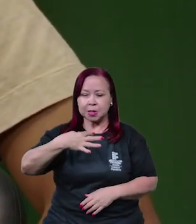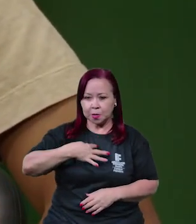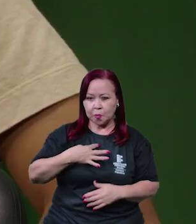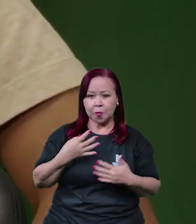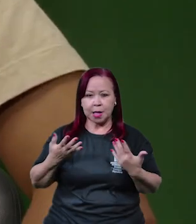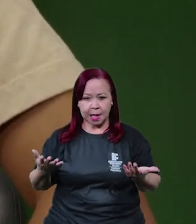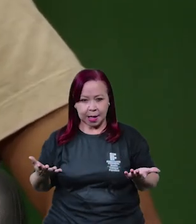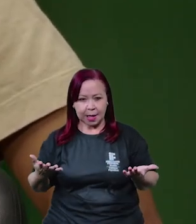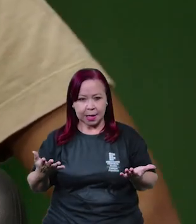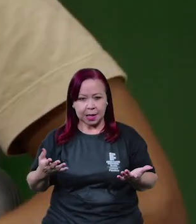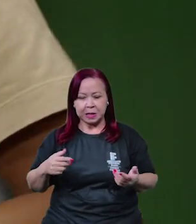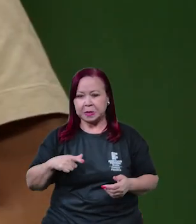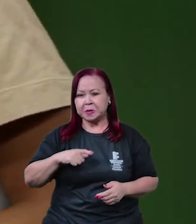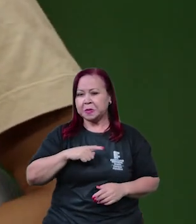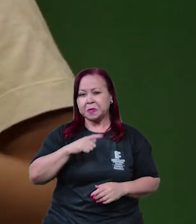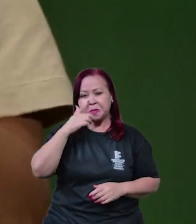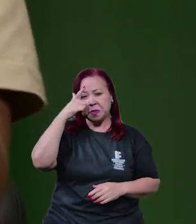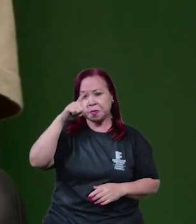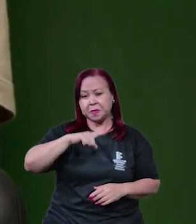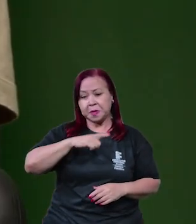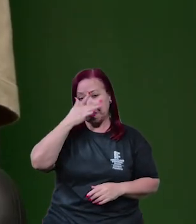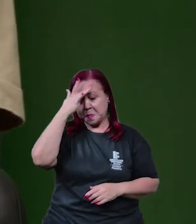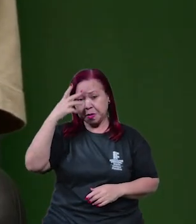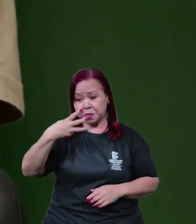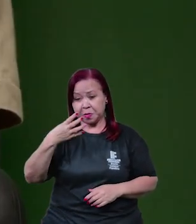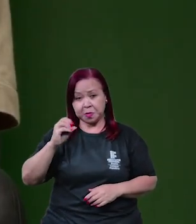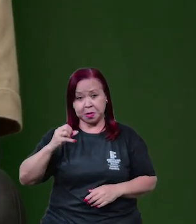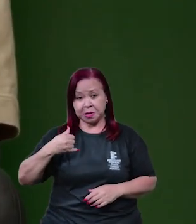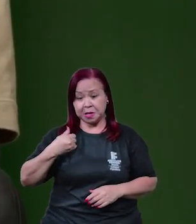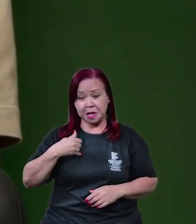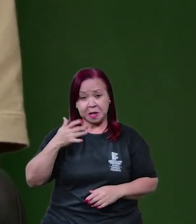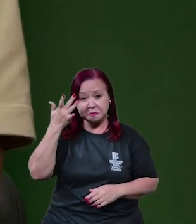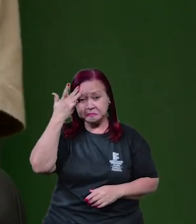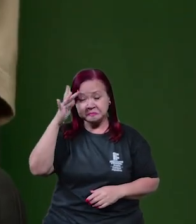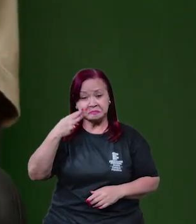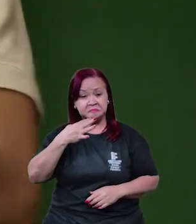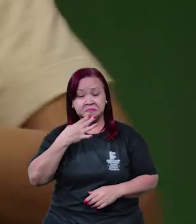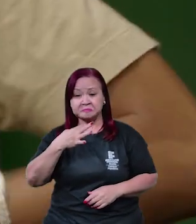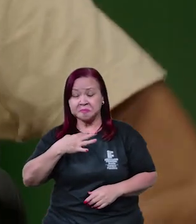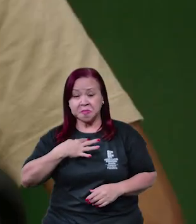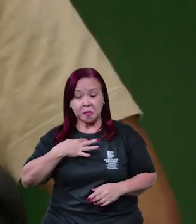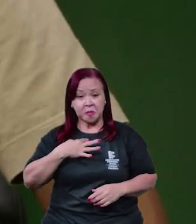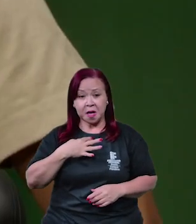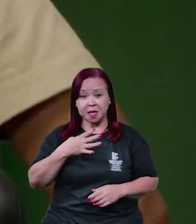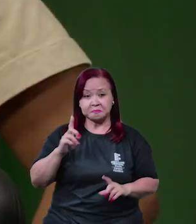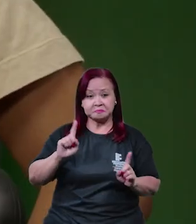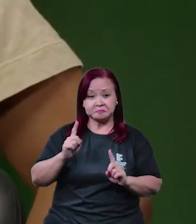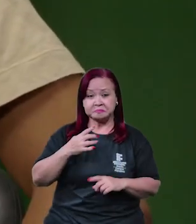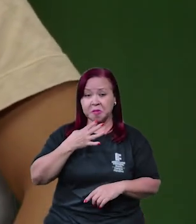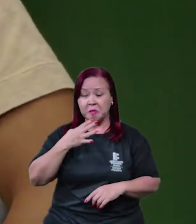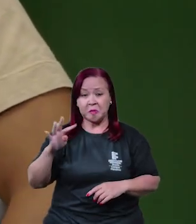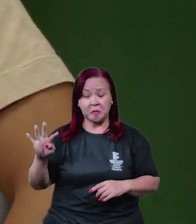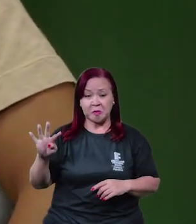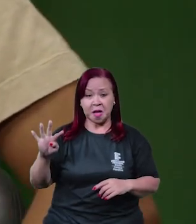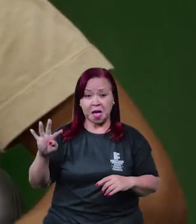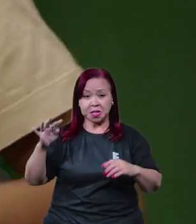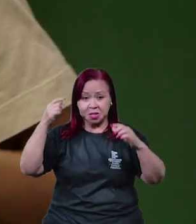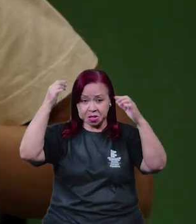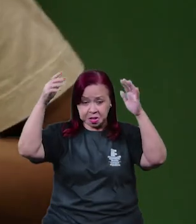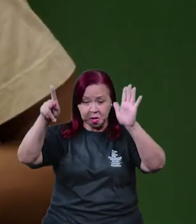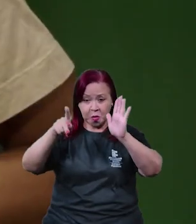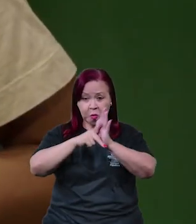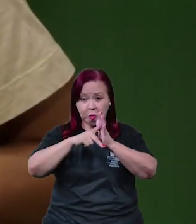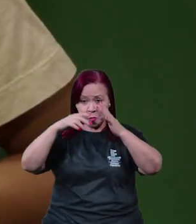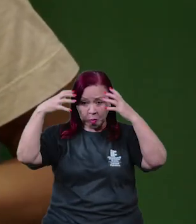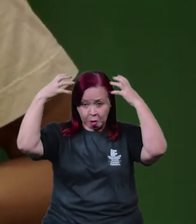que chega, sei lá, aos 30 anos e não sabe nem como é que é Tem a gente que chega curvatura aos do cabelo. 70, né? Que nem a Ana Maria. Assim, é isso, gente. Amem